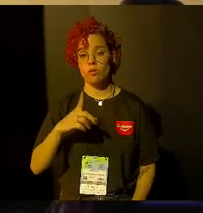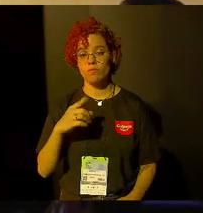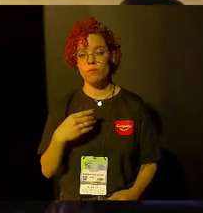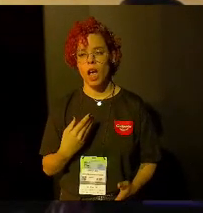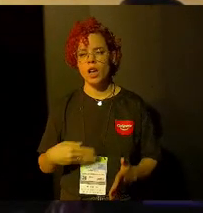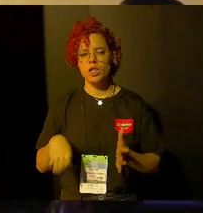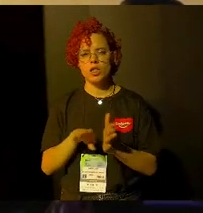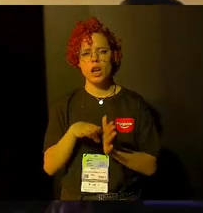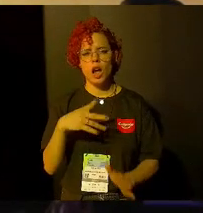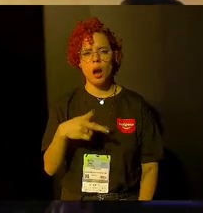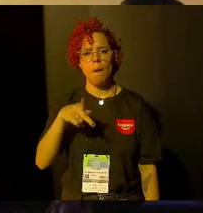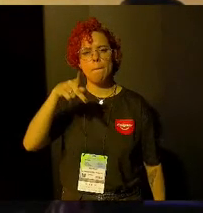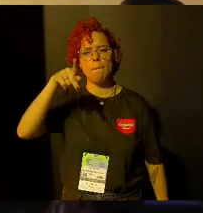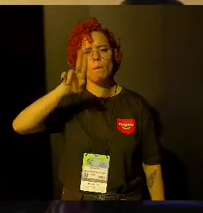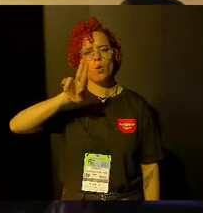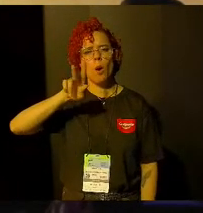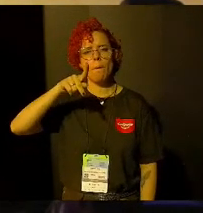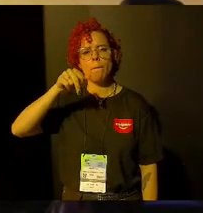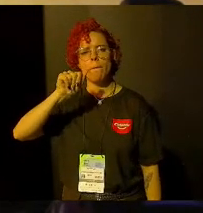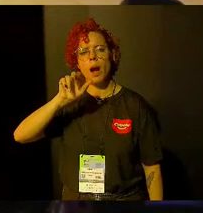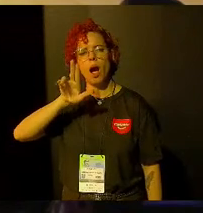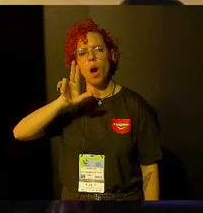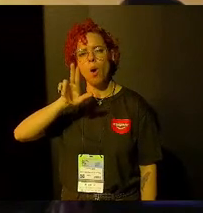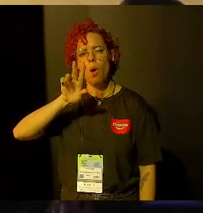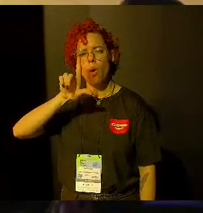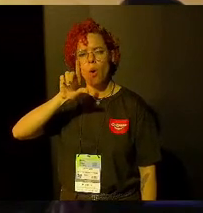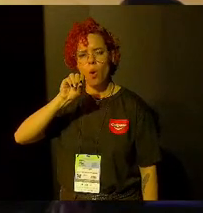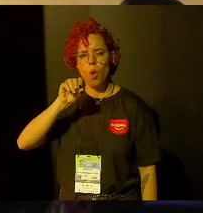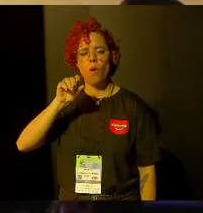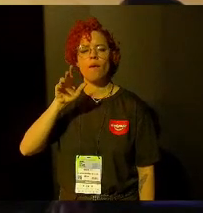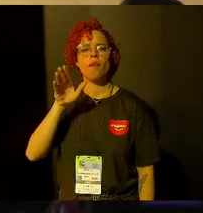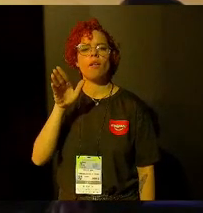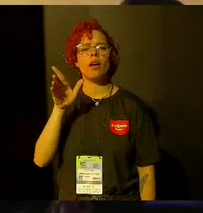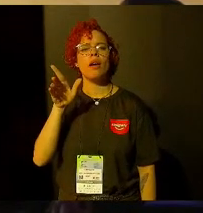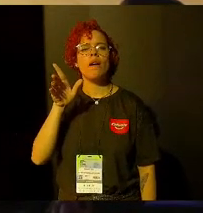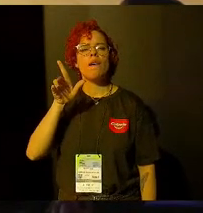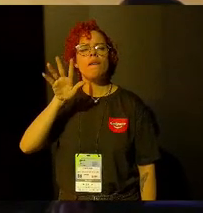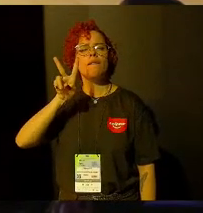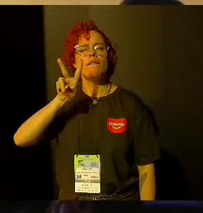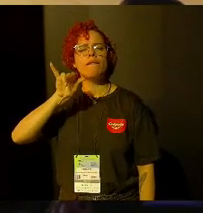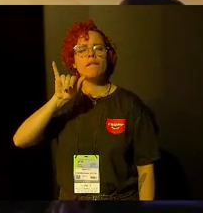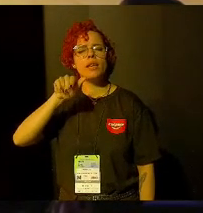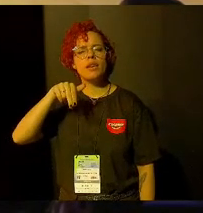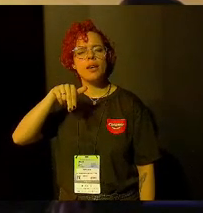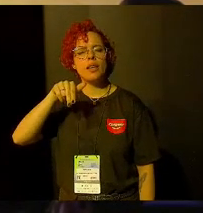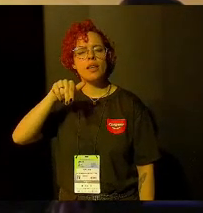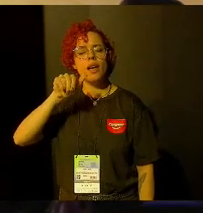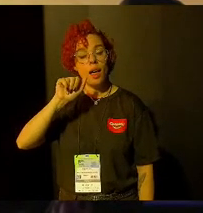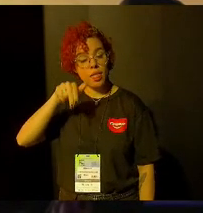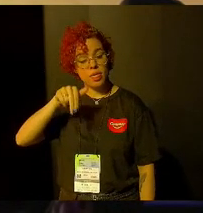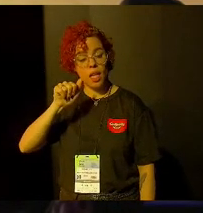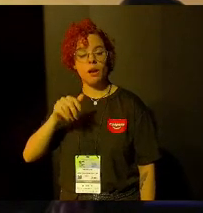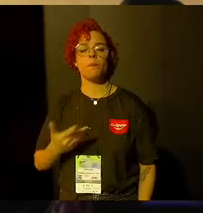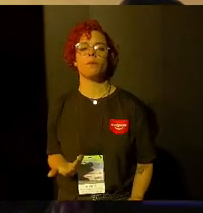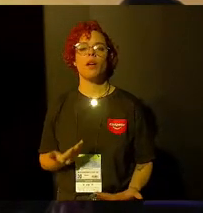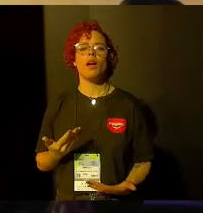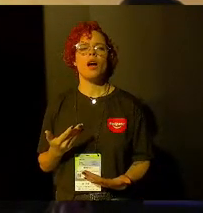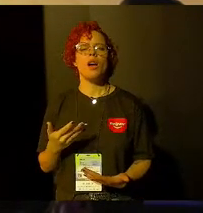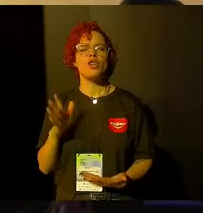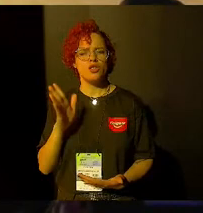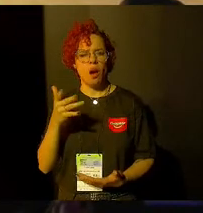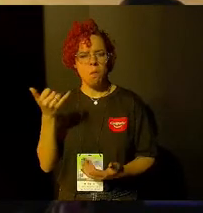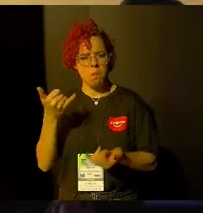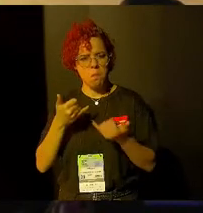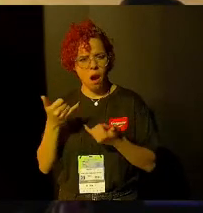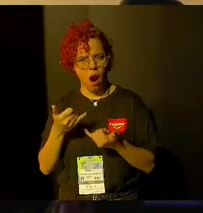Paulo Fernandes Viana Ele é muito importante para a história do Brasil Alguém já ouviu falar de Paulo Fernandes Viana